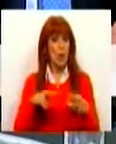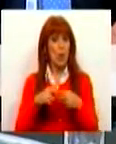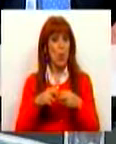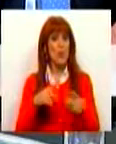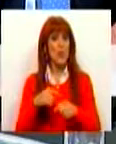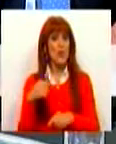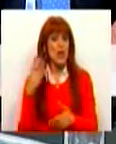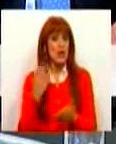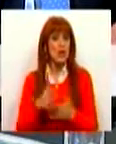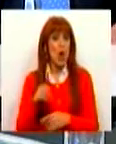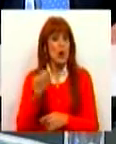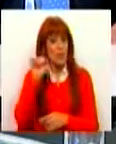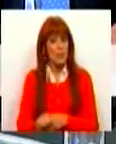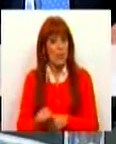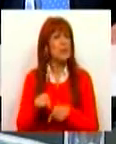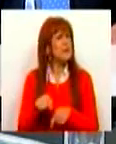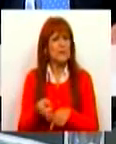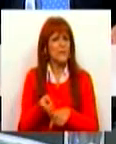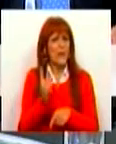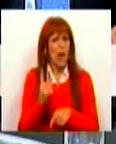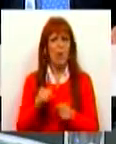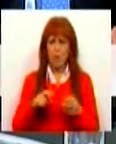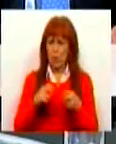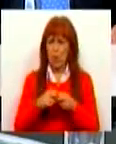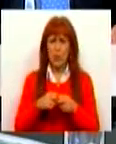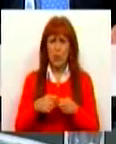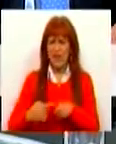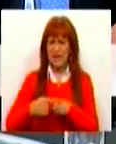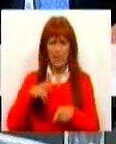problema unicamente regional localizado, mas um problema